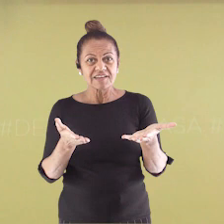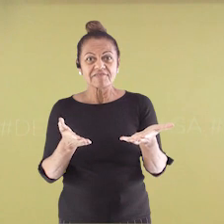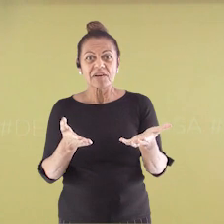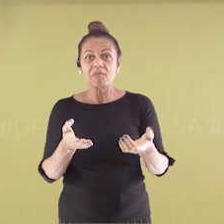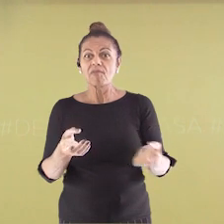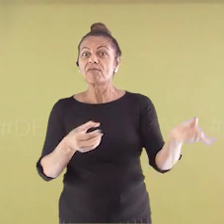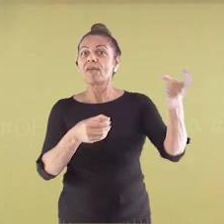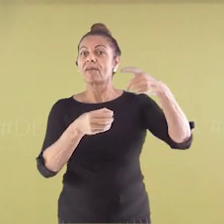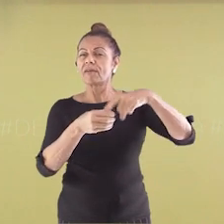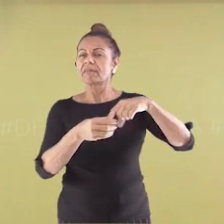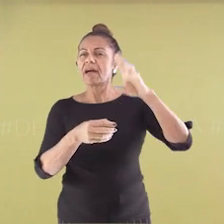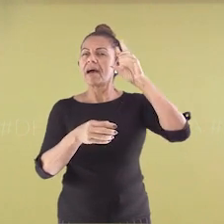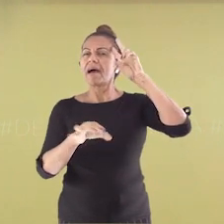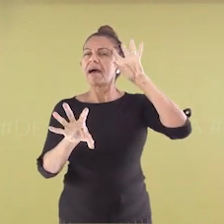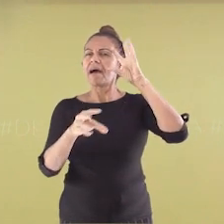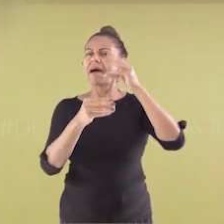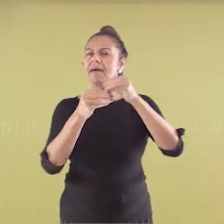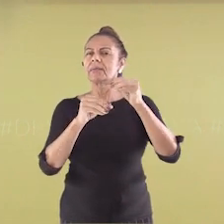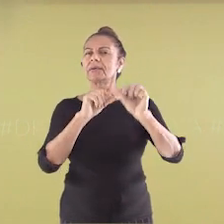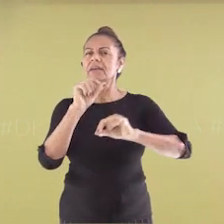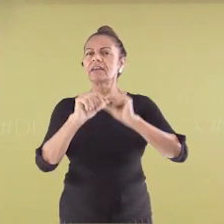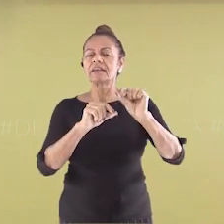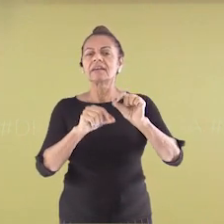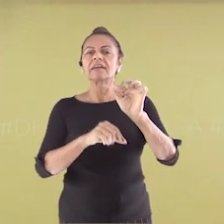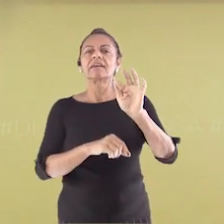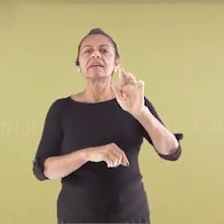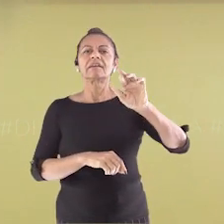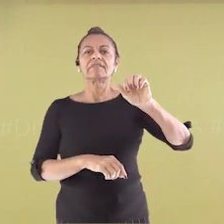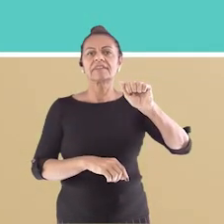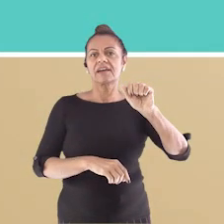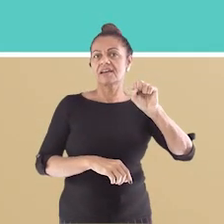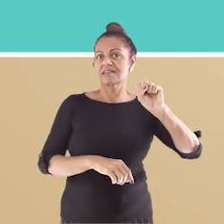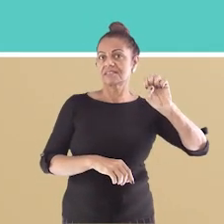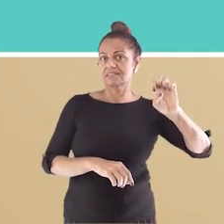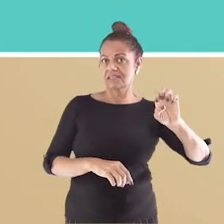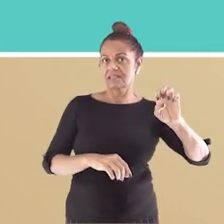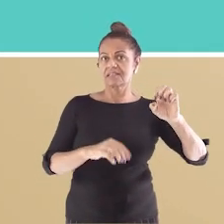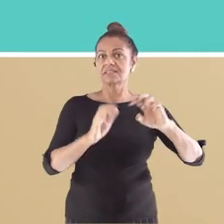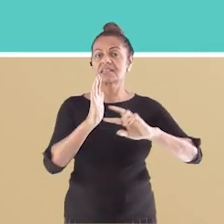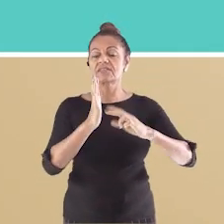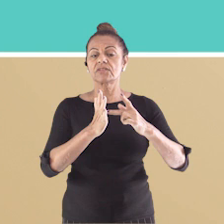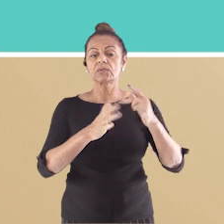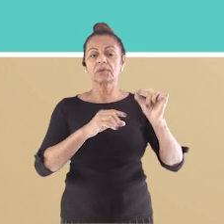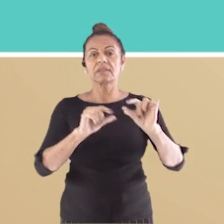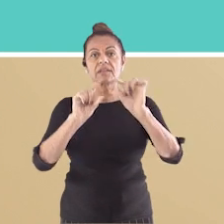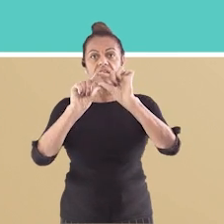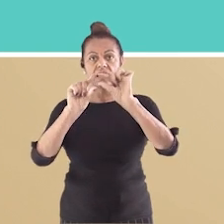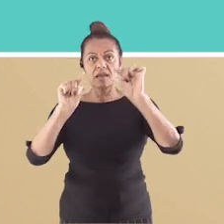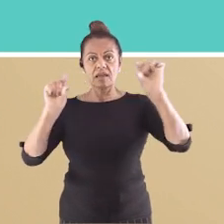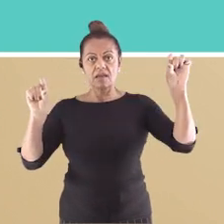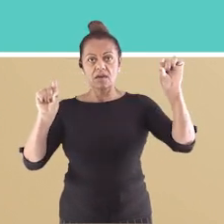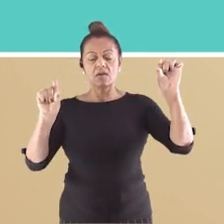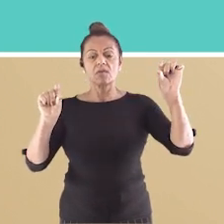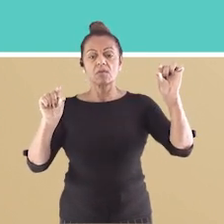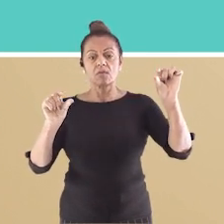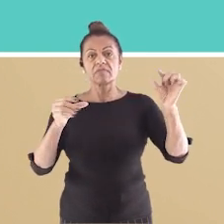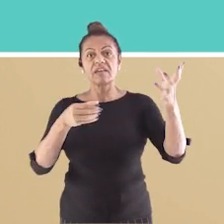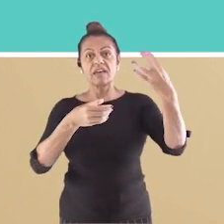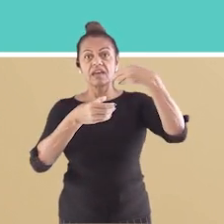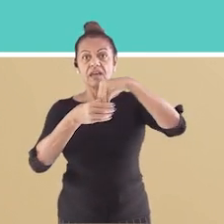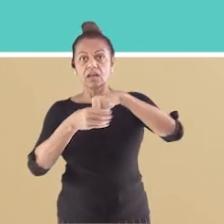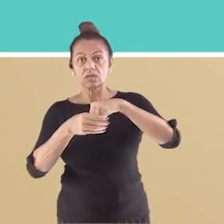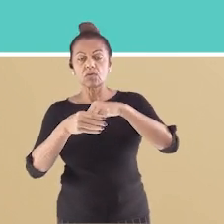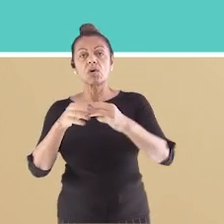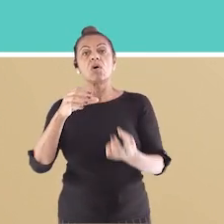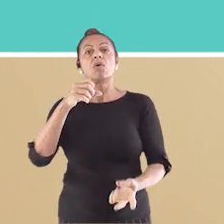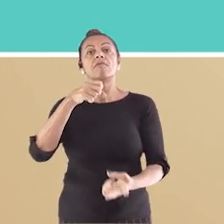conceitos. Vamos relembrar o que é verbo, frase e oração? O verbo é uma palavra que indica ação, estado